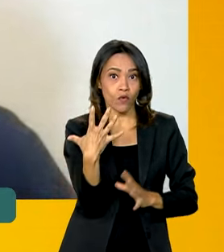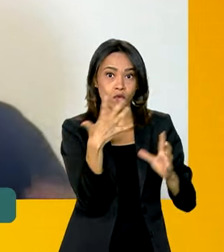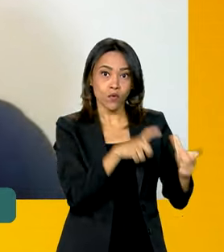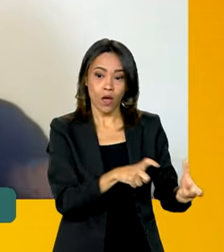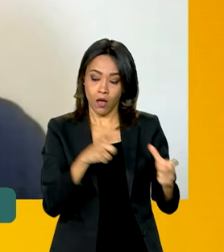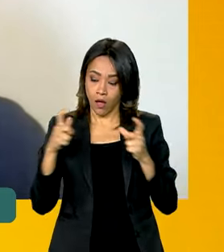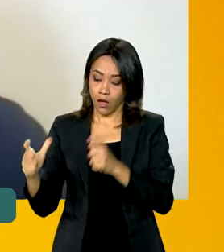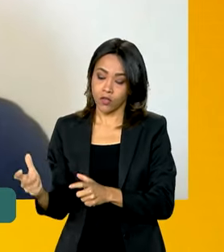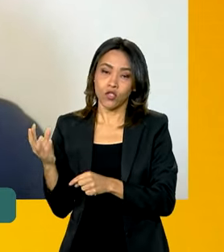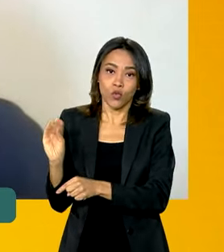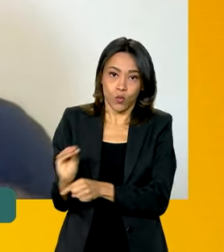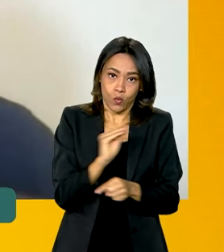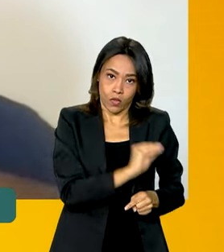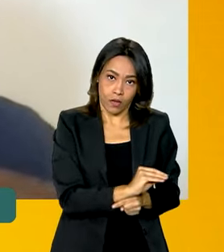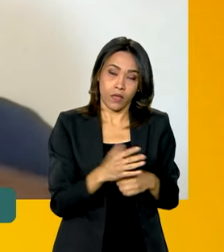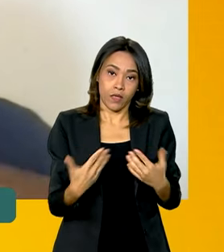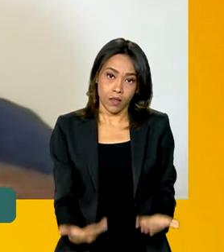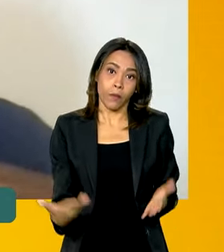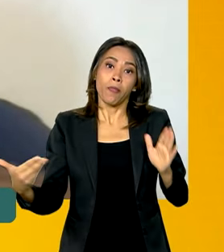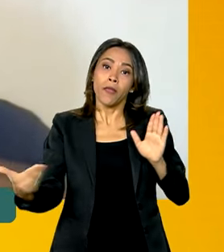o programa agora, o programa